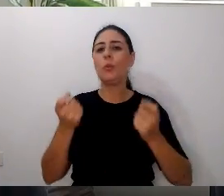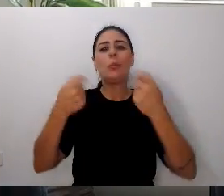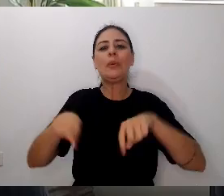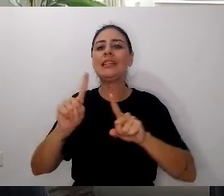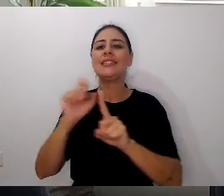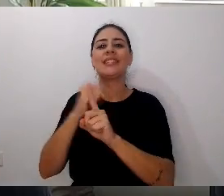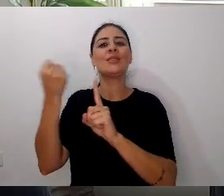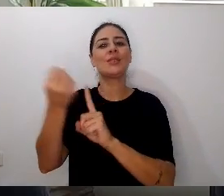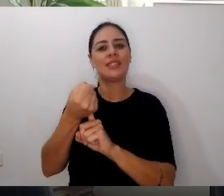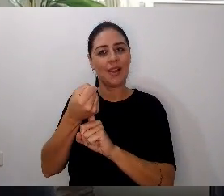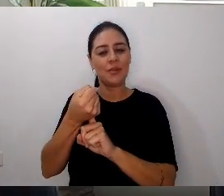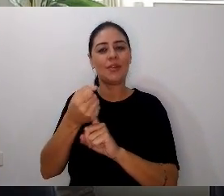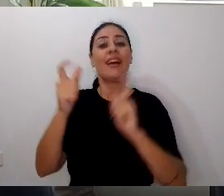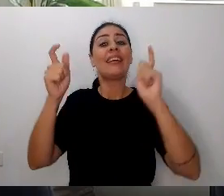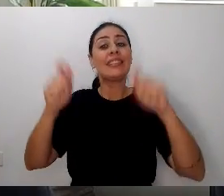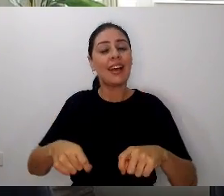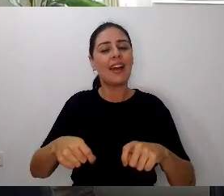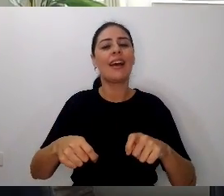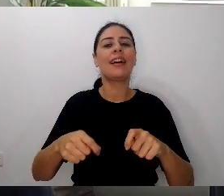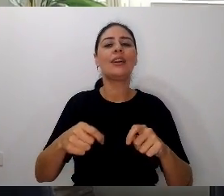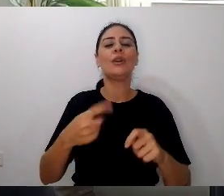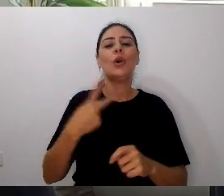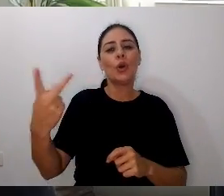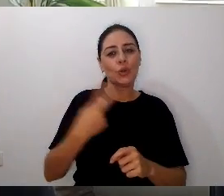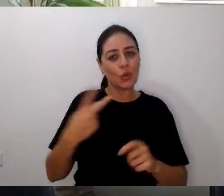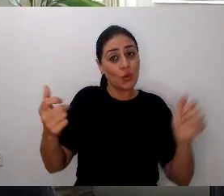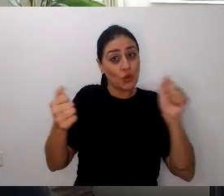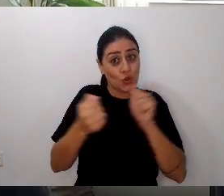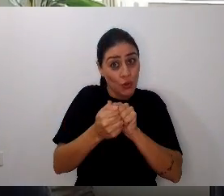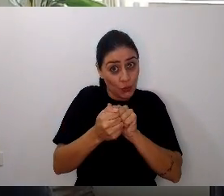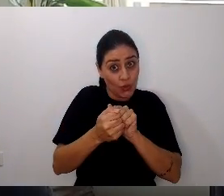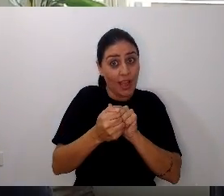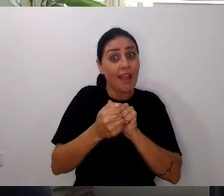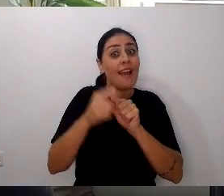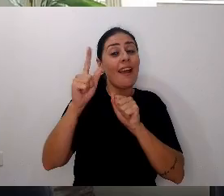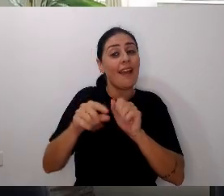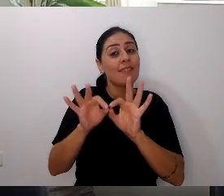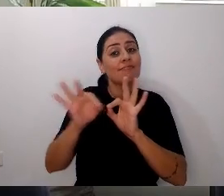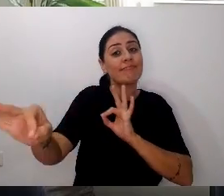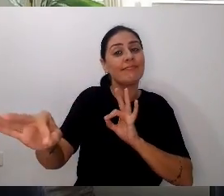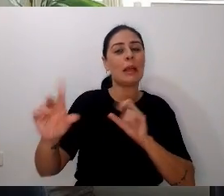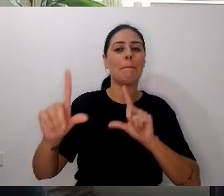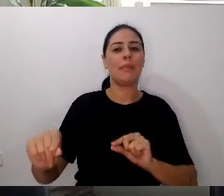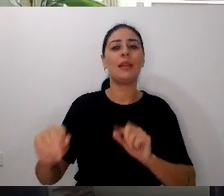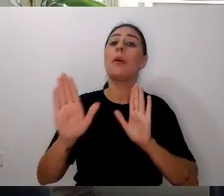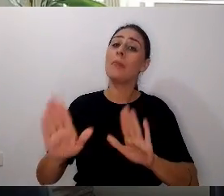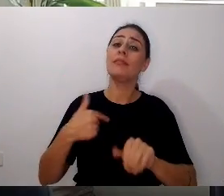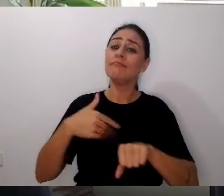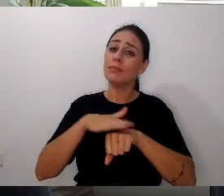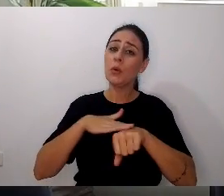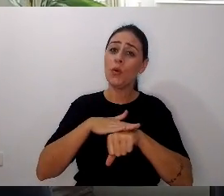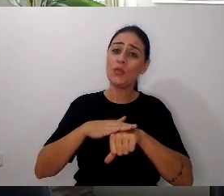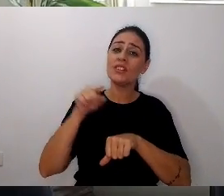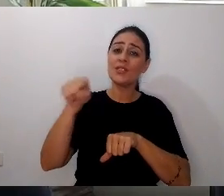isolamento ele está entre eu e você ele estar juntos, numa distância ali mínima. No entanto, eu estou conversando socialmente